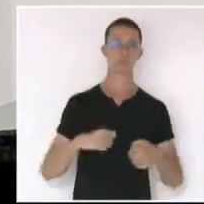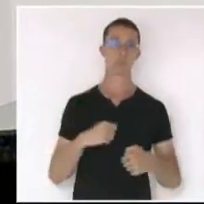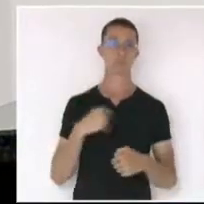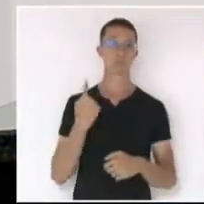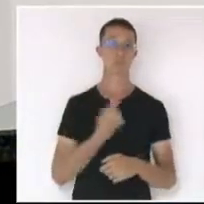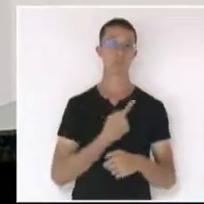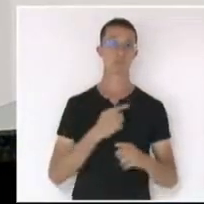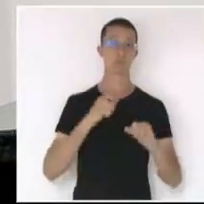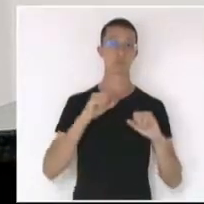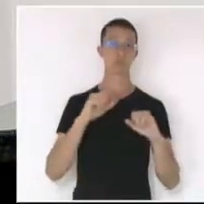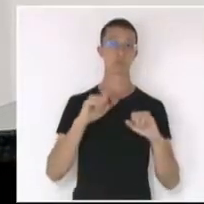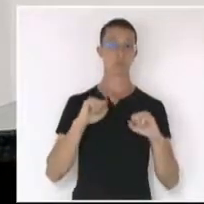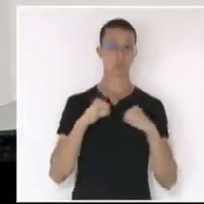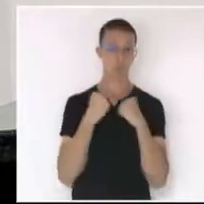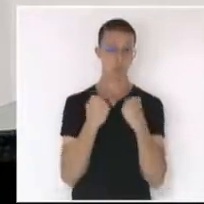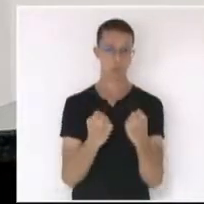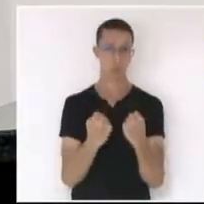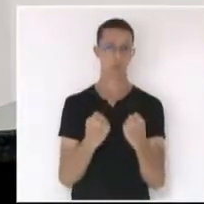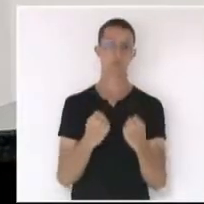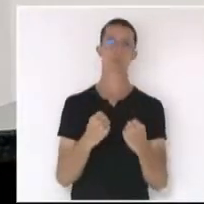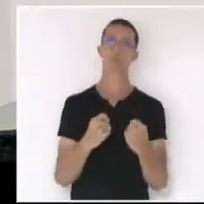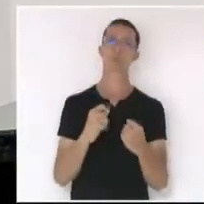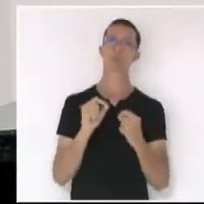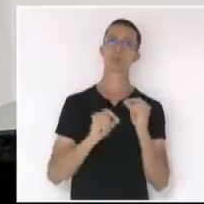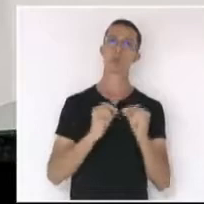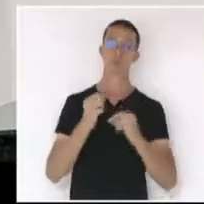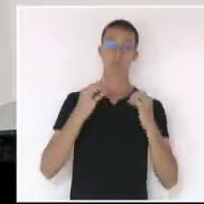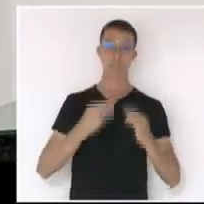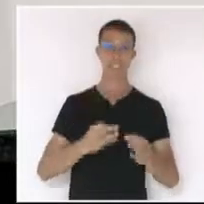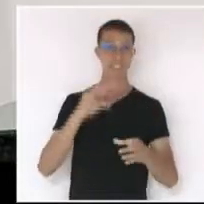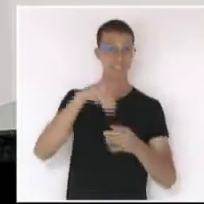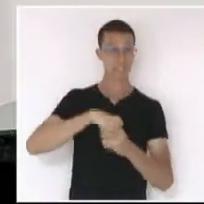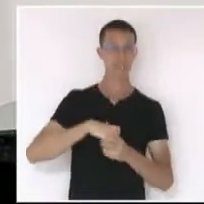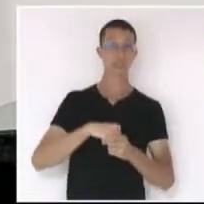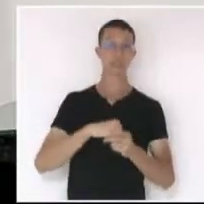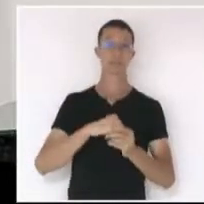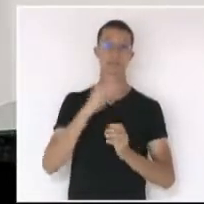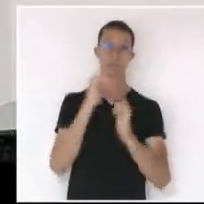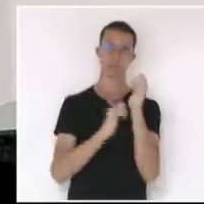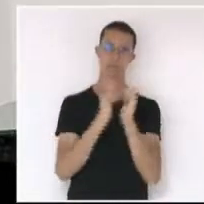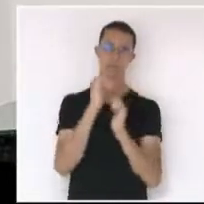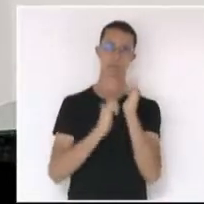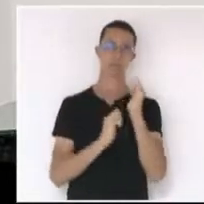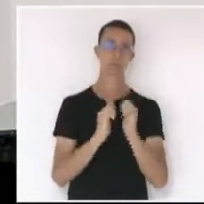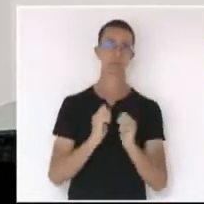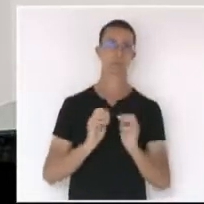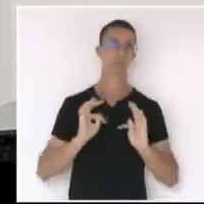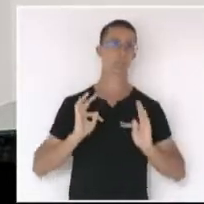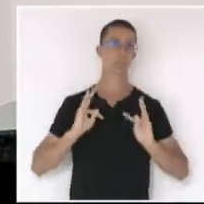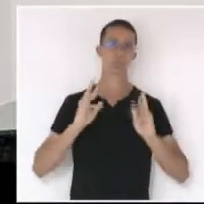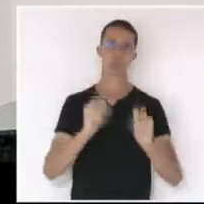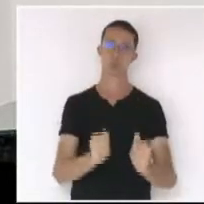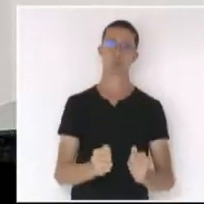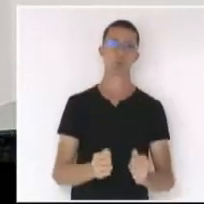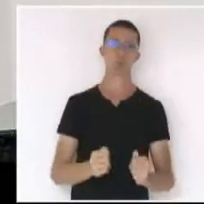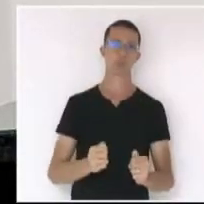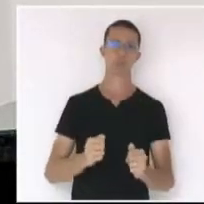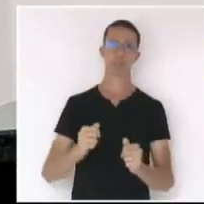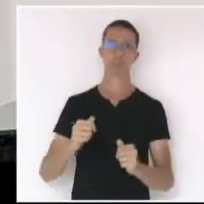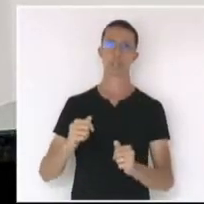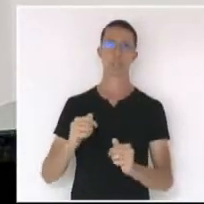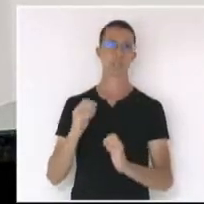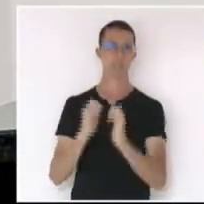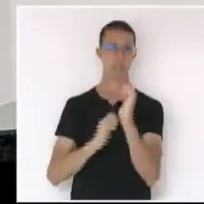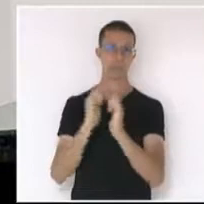defesa daquilo que está certo dentro da própria empresa que hoje está sendo investigada não são todas as unidades são